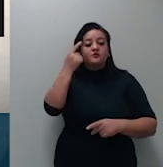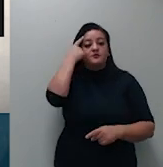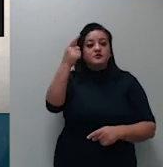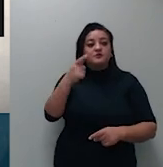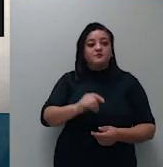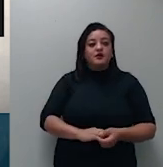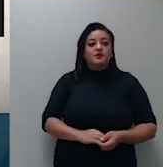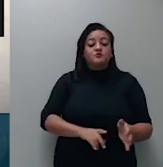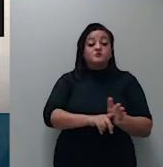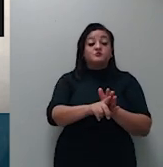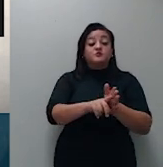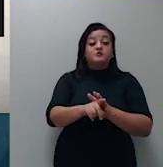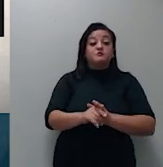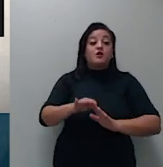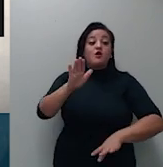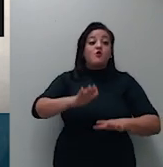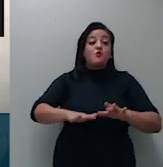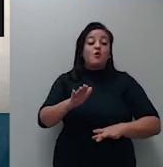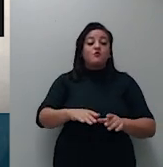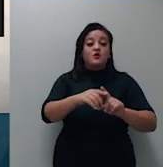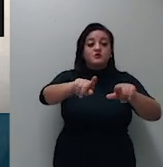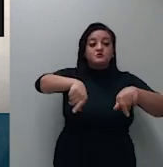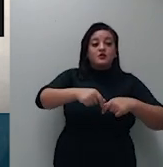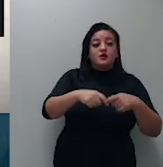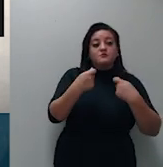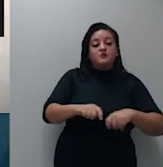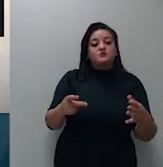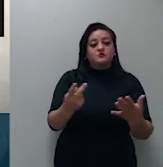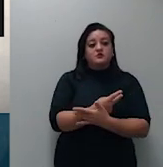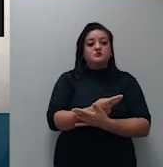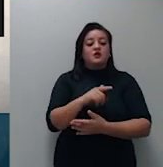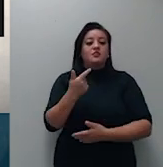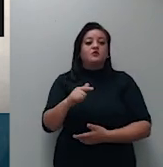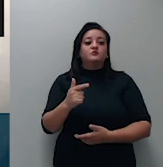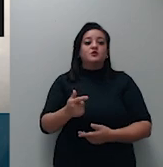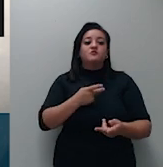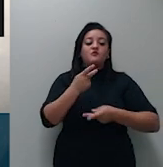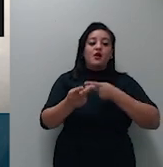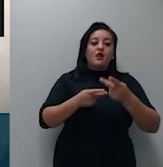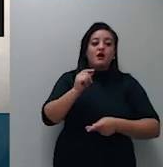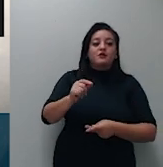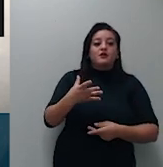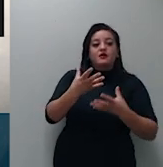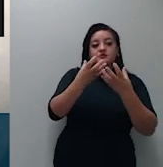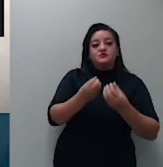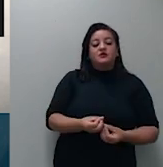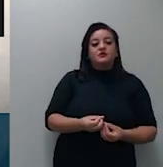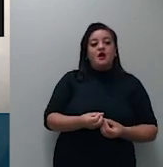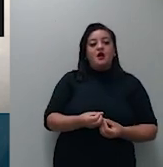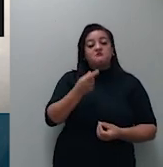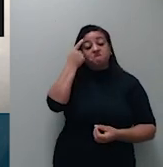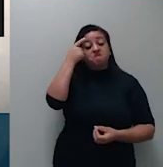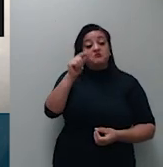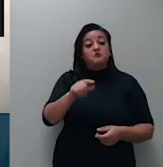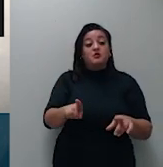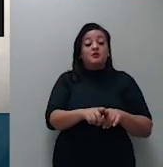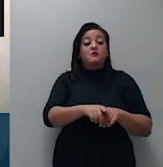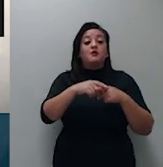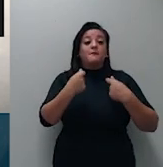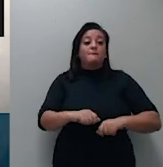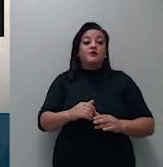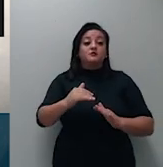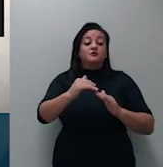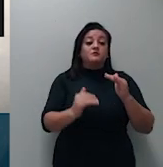na hipótese sob exame em qualquer do cenário possível não havendo falar-se que a adoção desse preço por